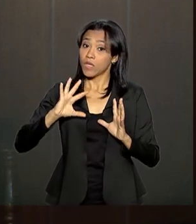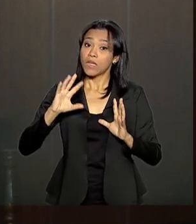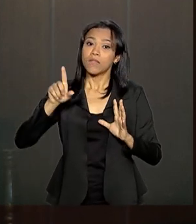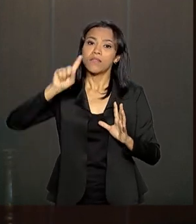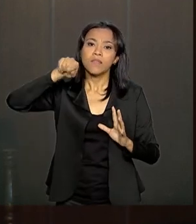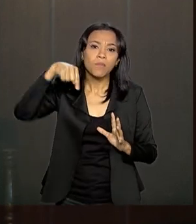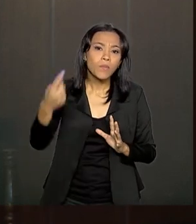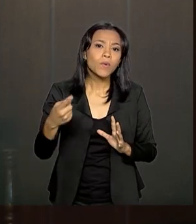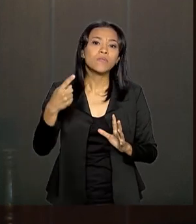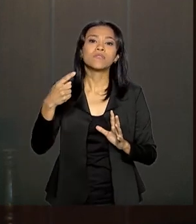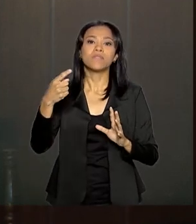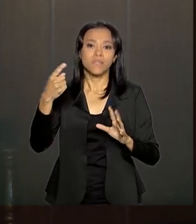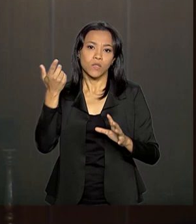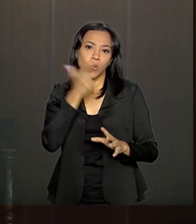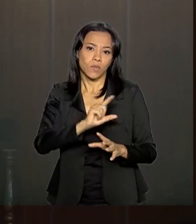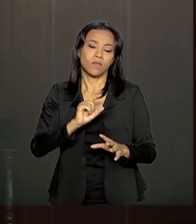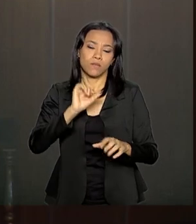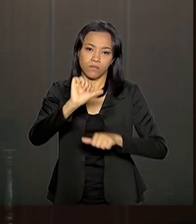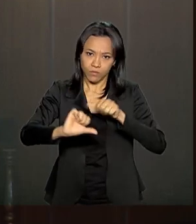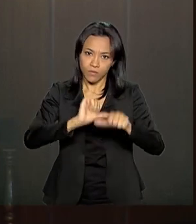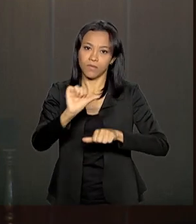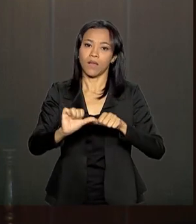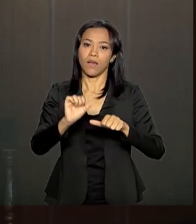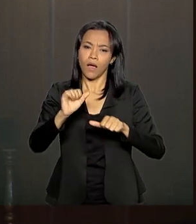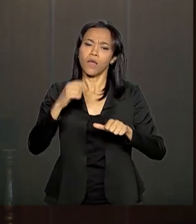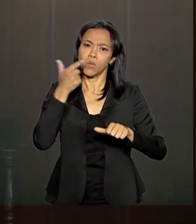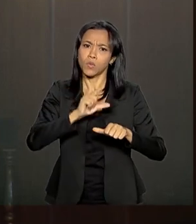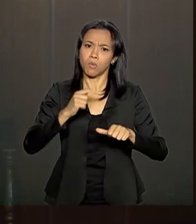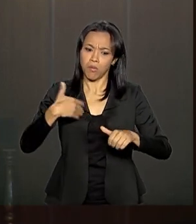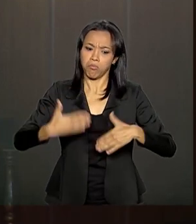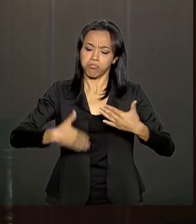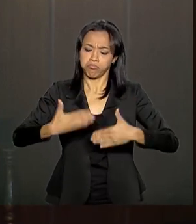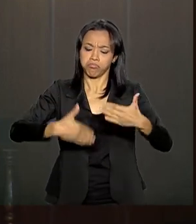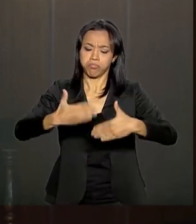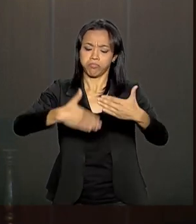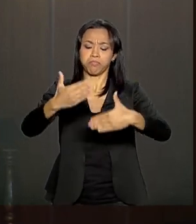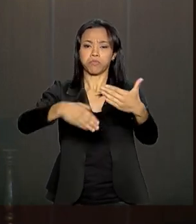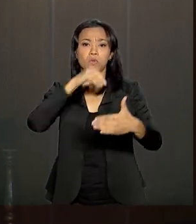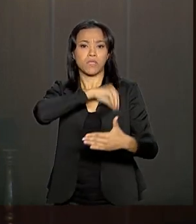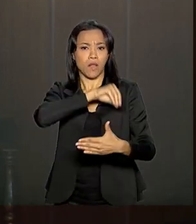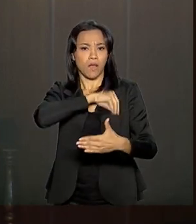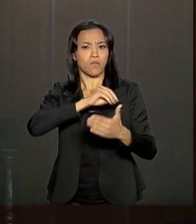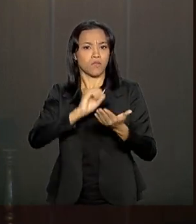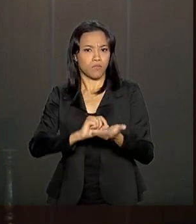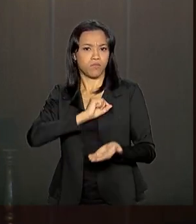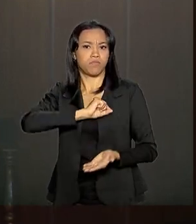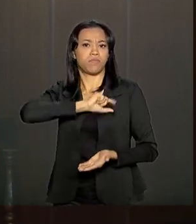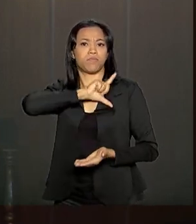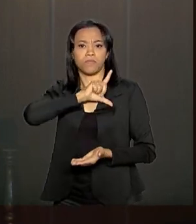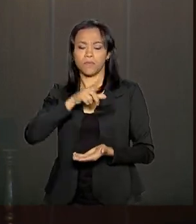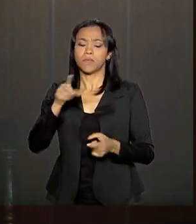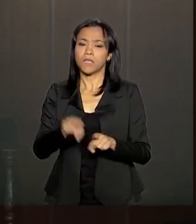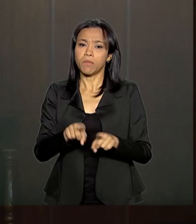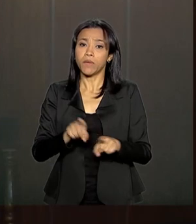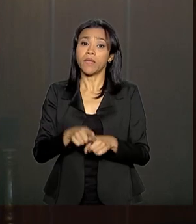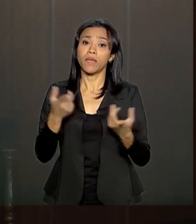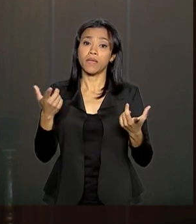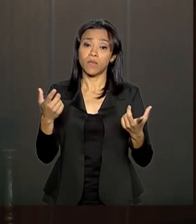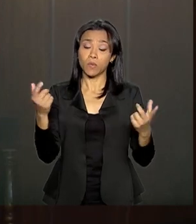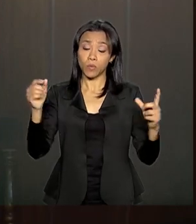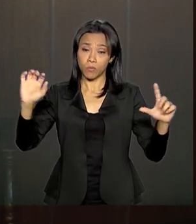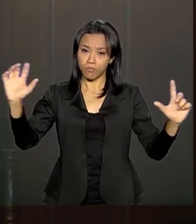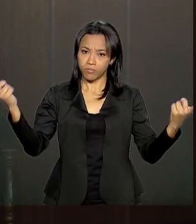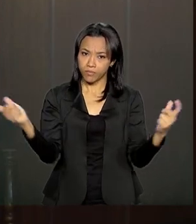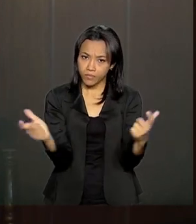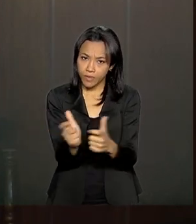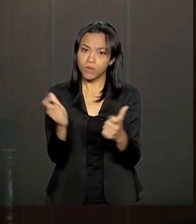depois saíram crescendo. E as perspectivas melhoraram muito, os salários aumentaram, o desemprego reduziu-se dramaticamente.